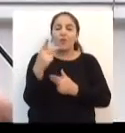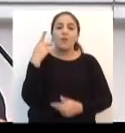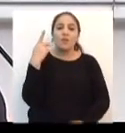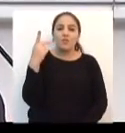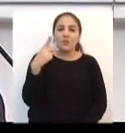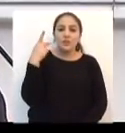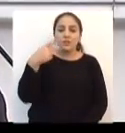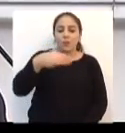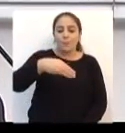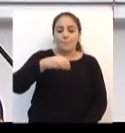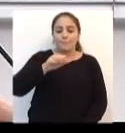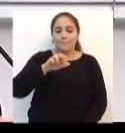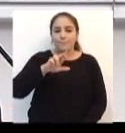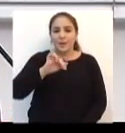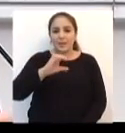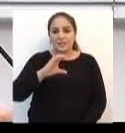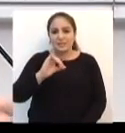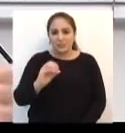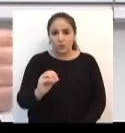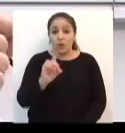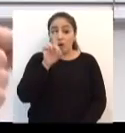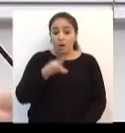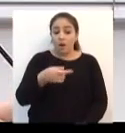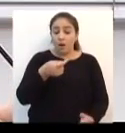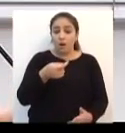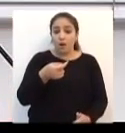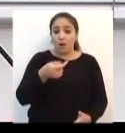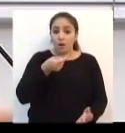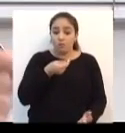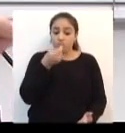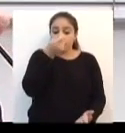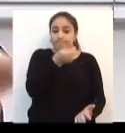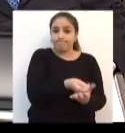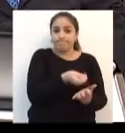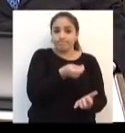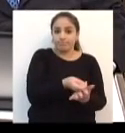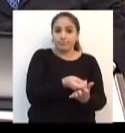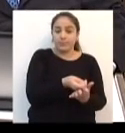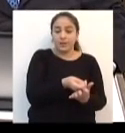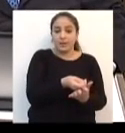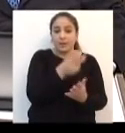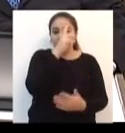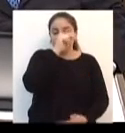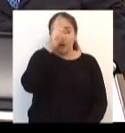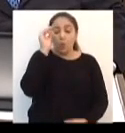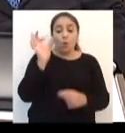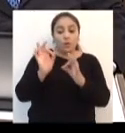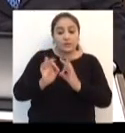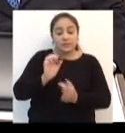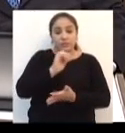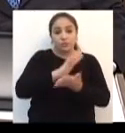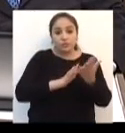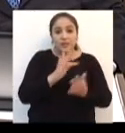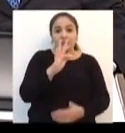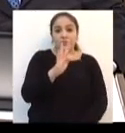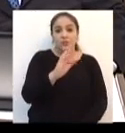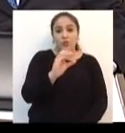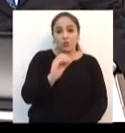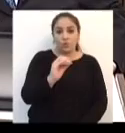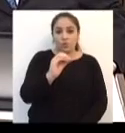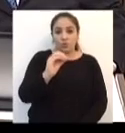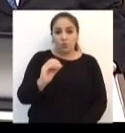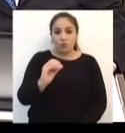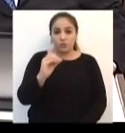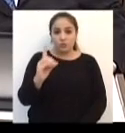vereador Márcio Patucci, é obrigação do poder público organizar a atividade de food trucks, que está crescendo em